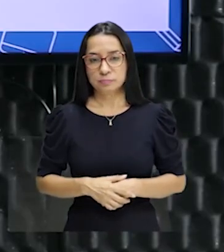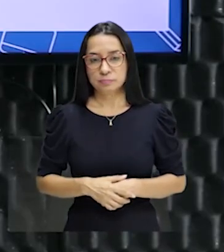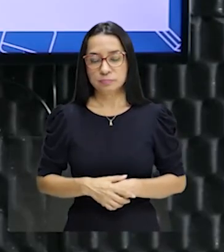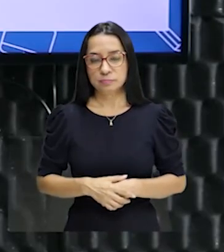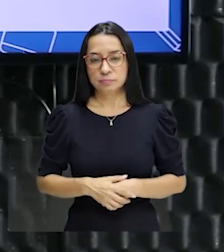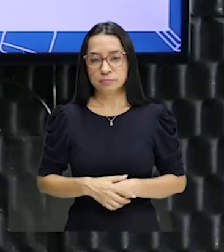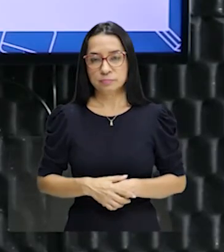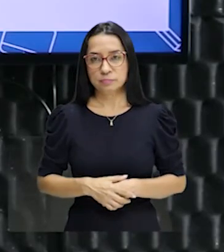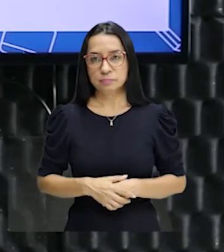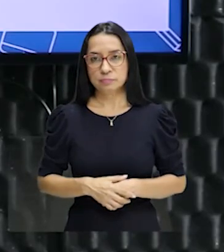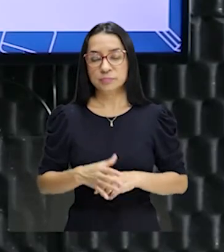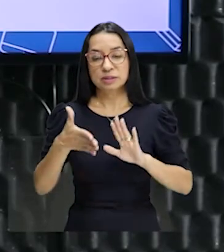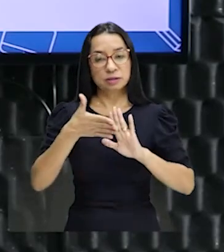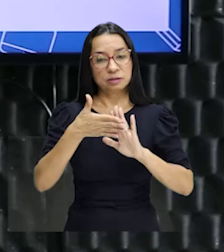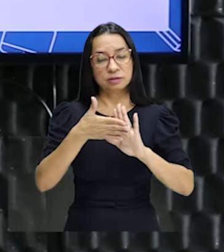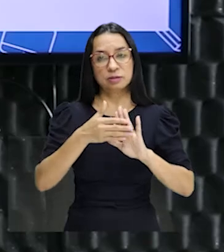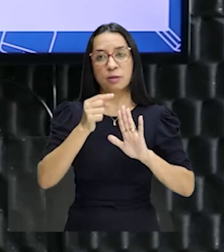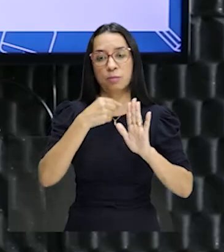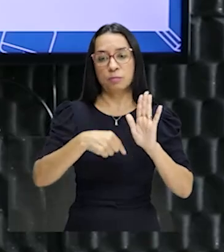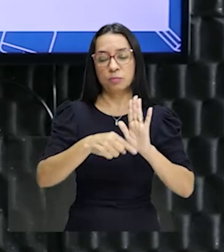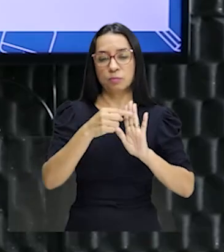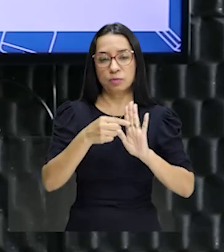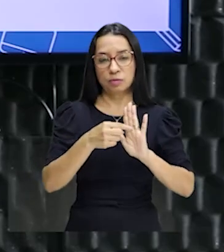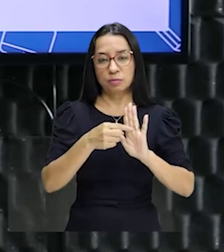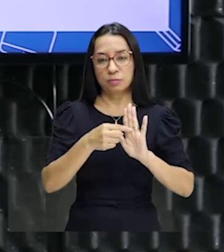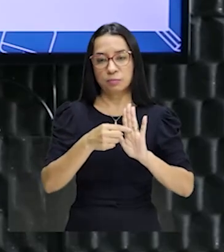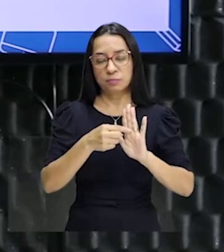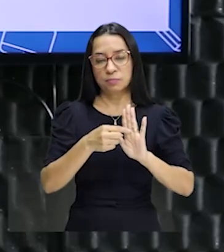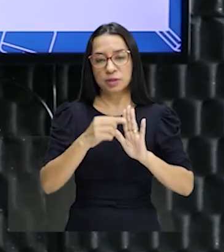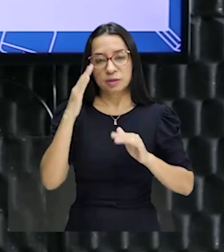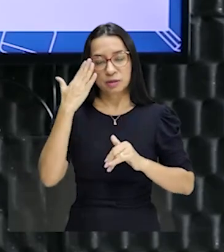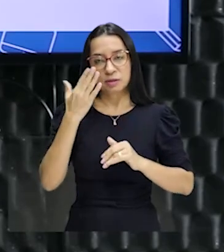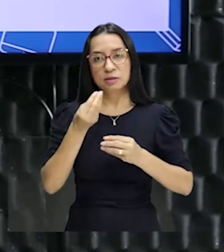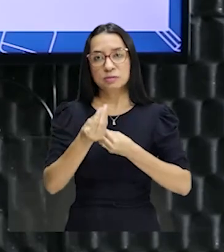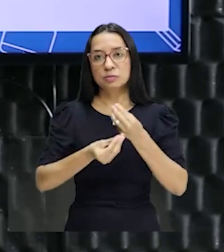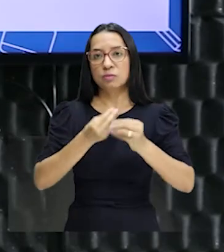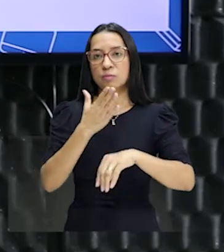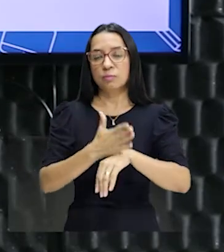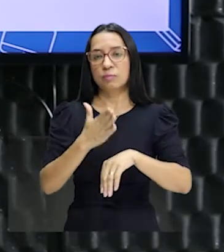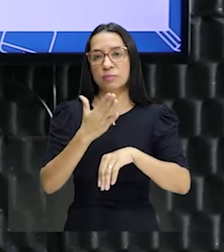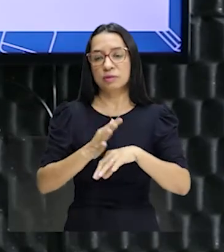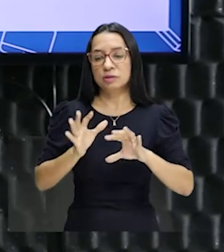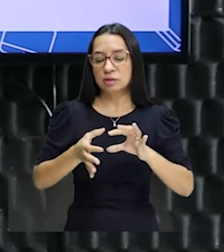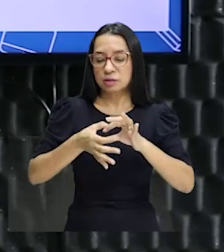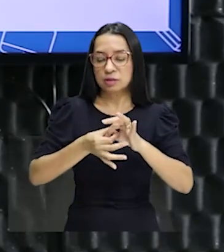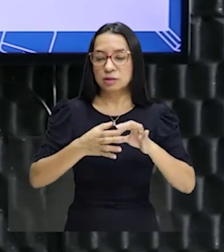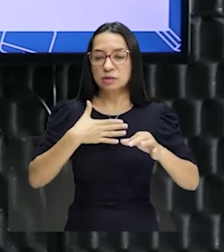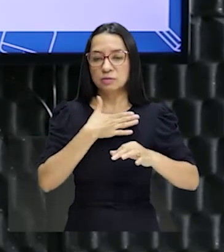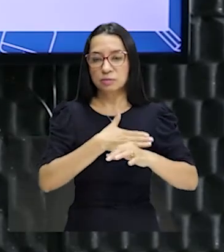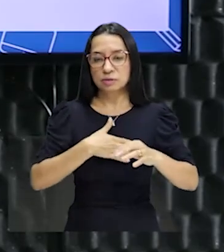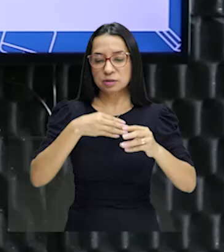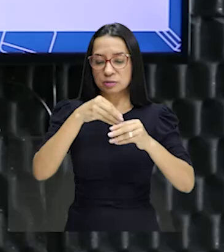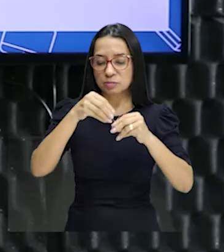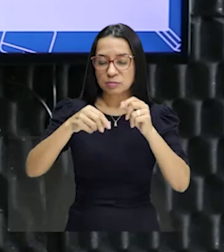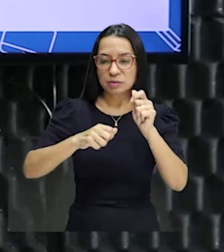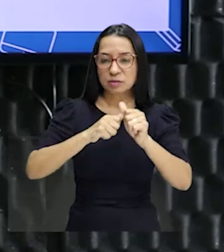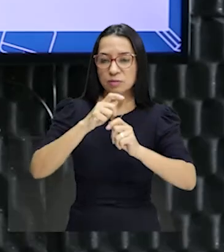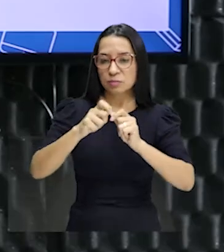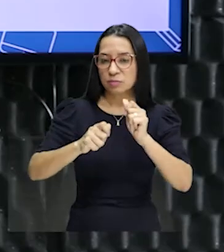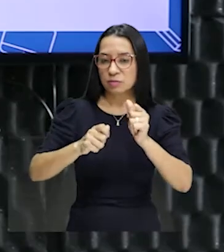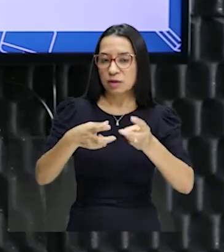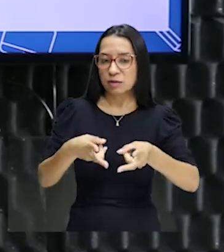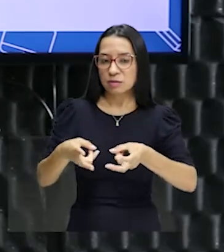Lazer manual. Entendem-se como atividades ligadas ao prazer de manipular, explorar